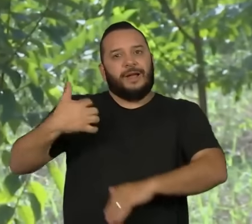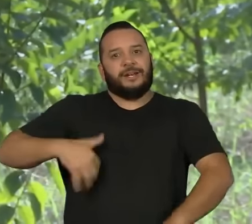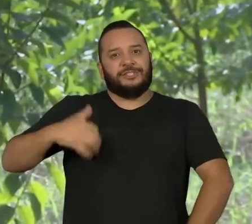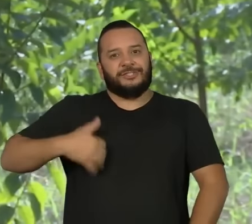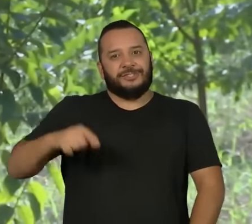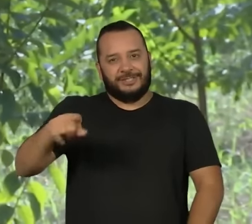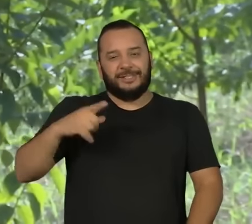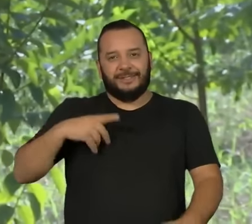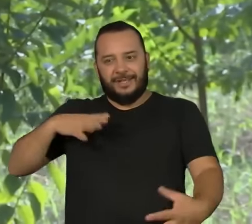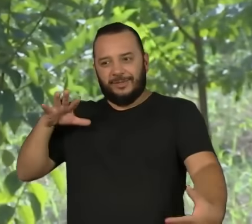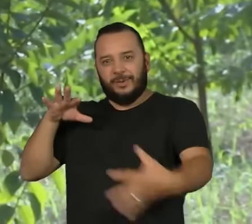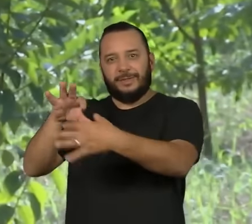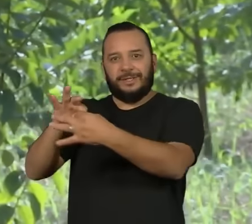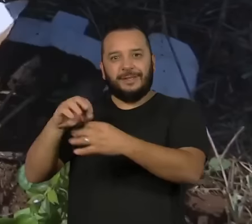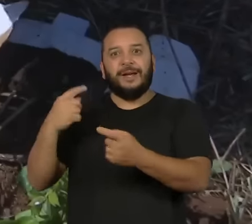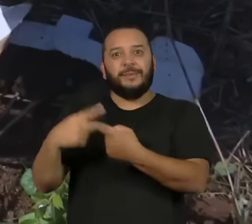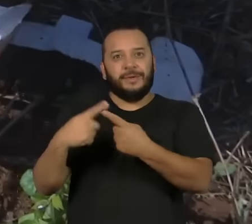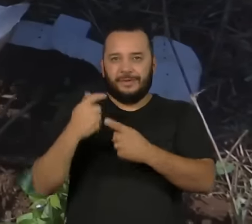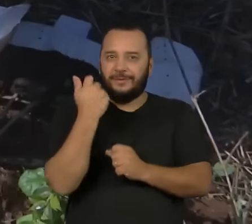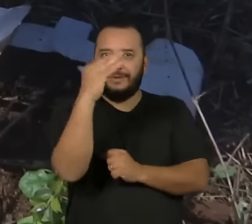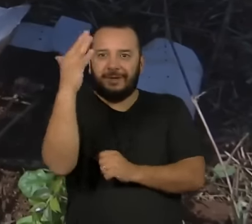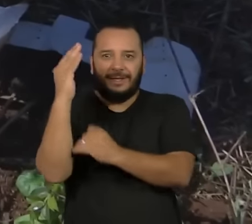se conectar pelas florestas.